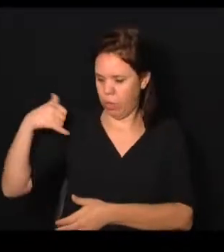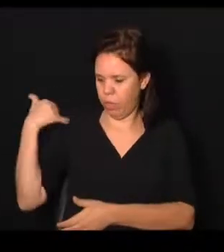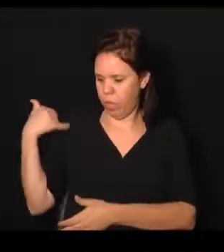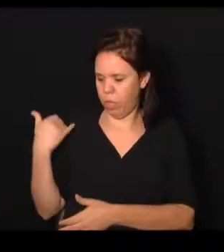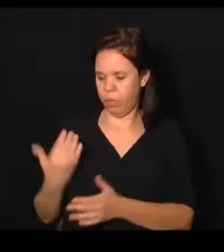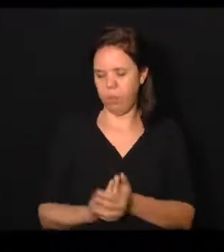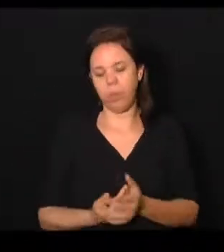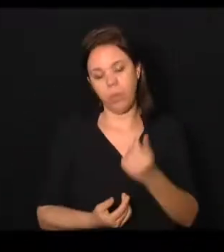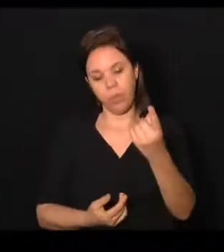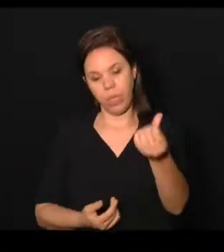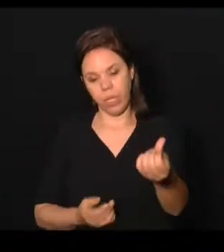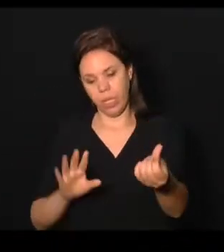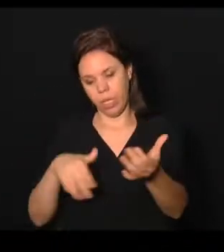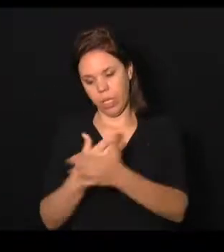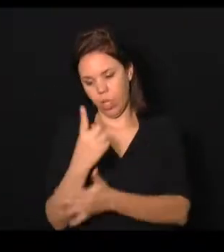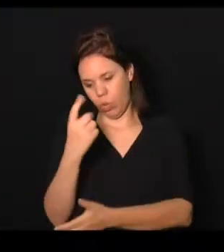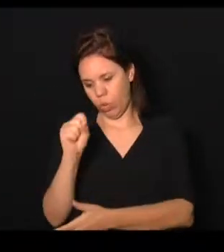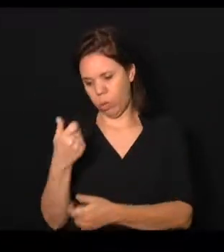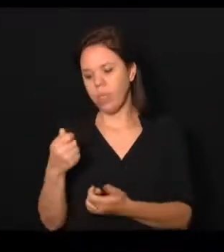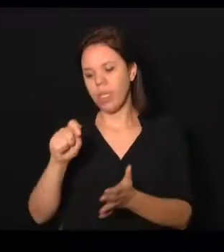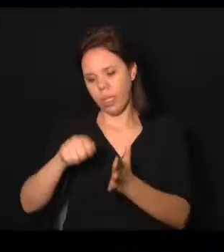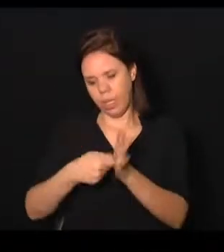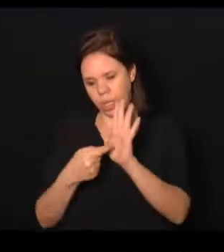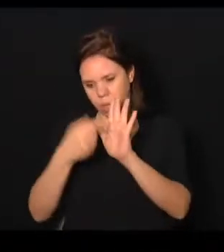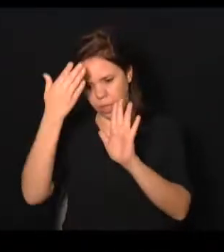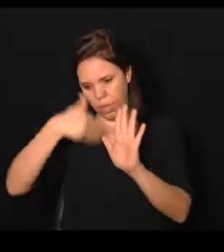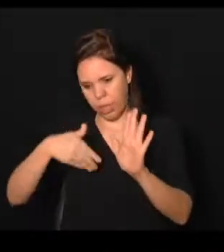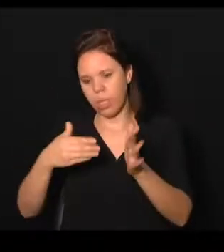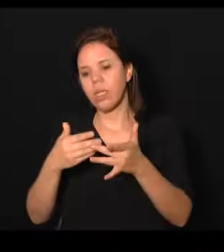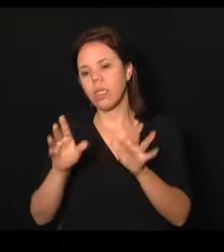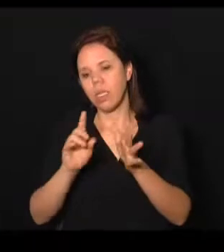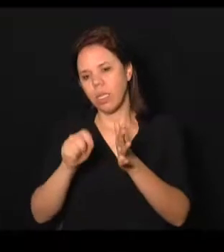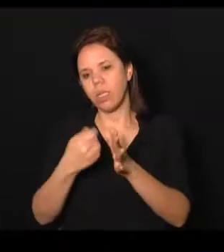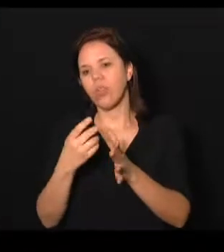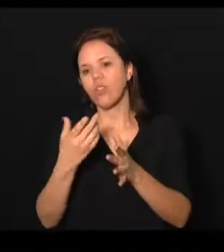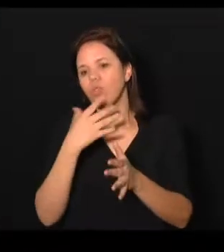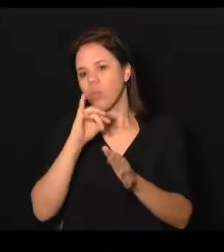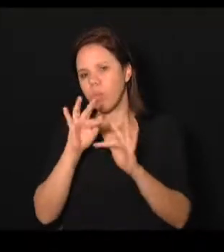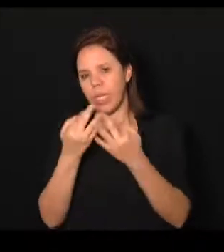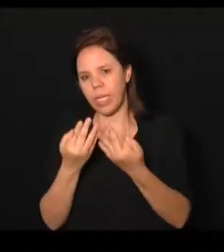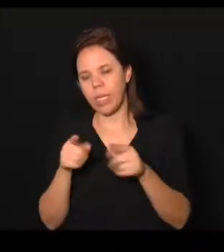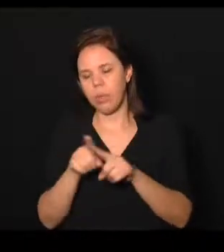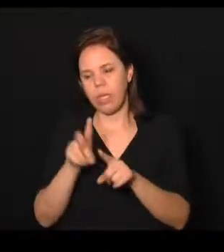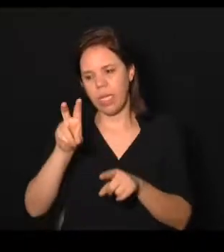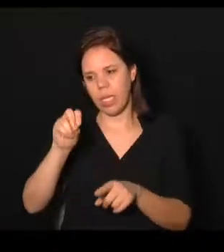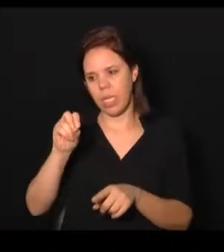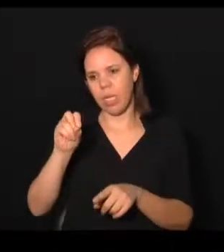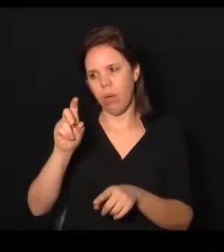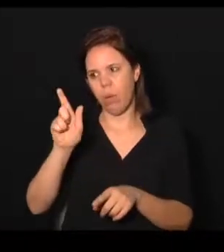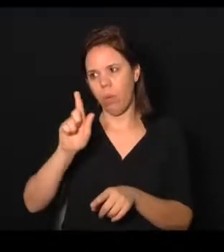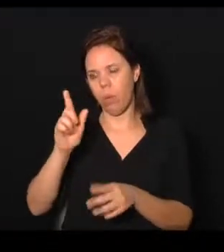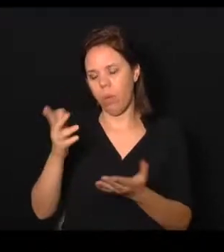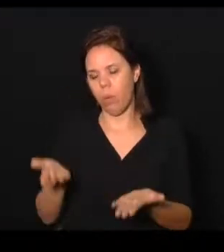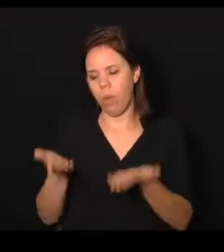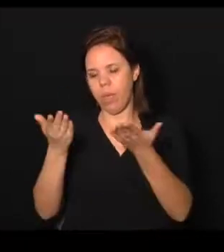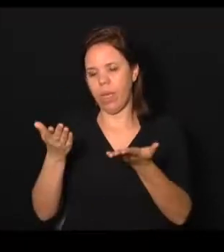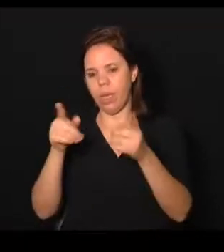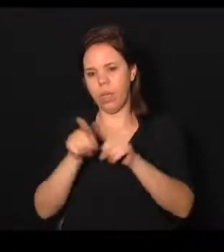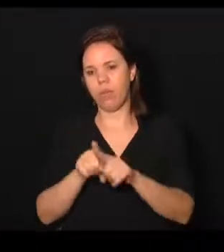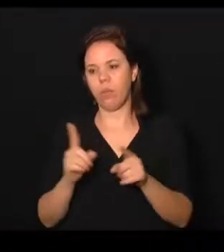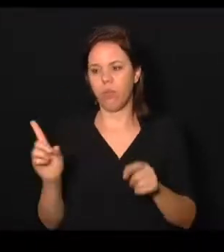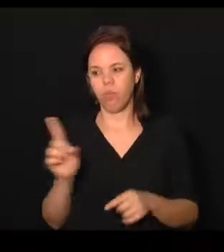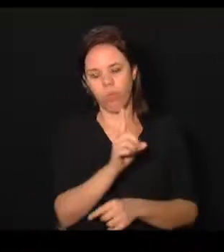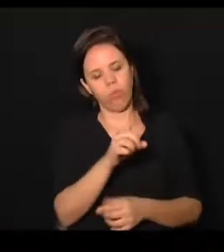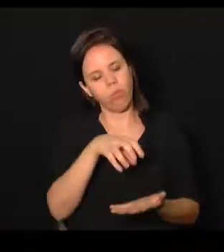16 a 18 precisa da autorização dos pais, por escrito ou presencial, pesar mais que 50 quilos, comparecer a um banco